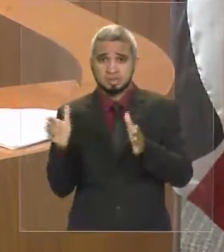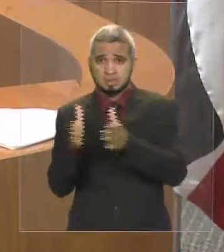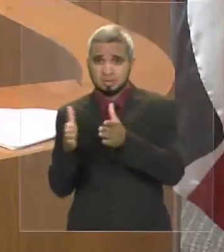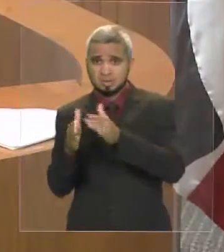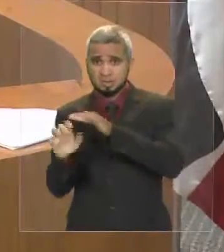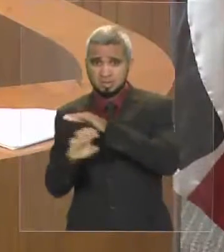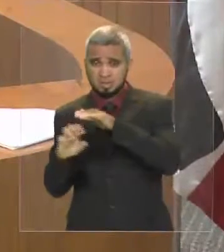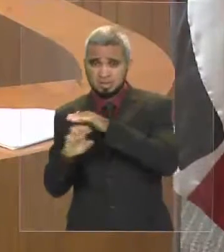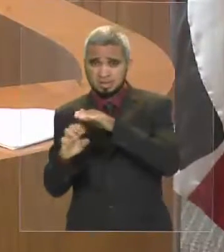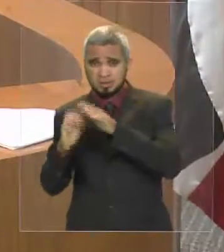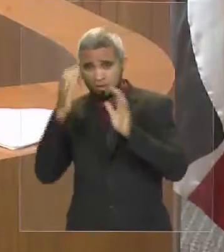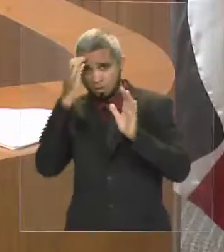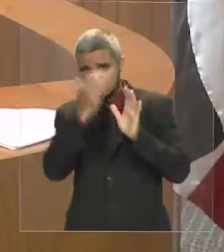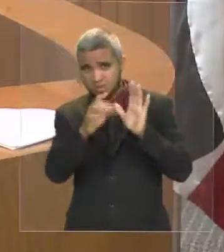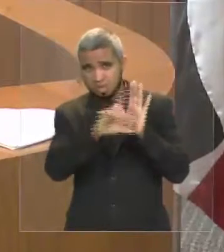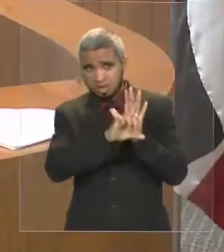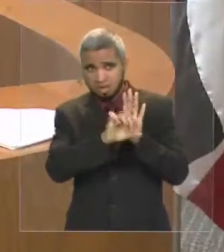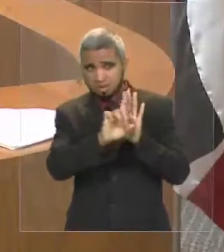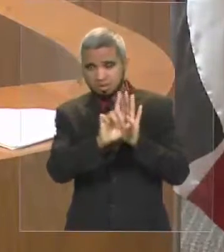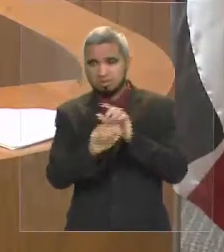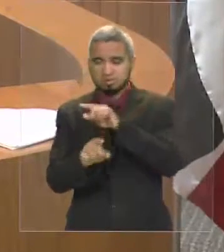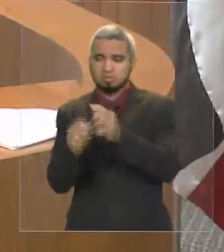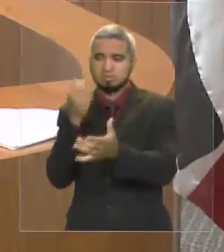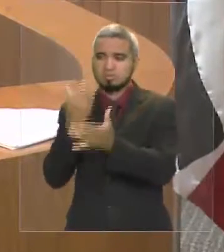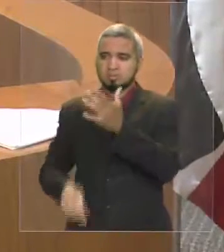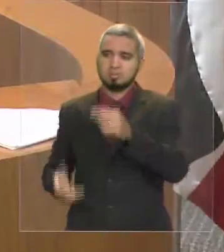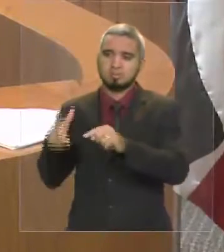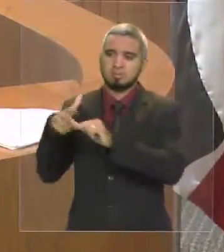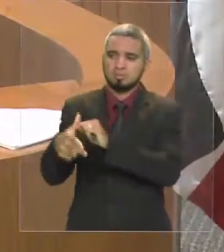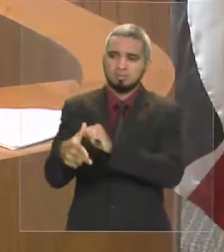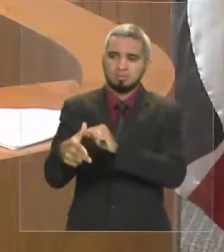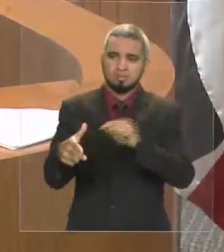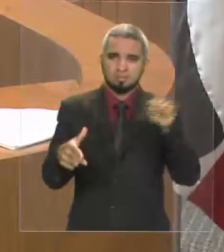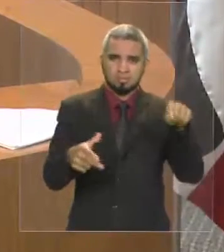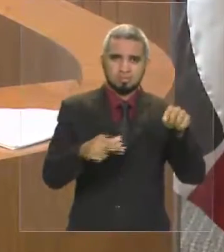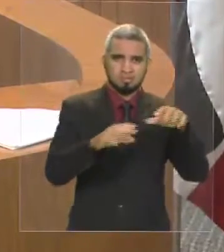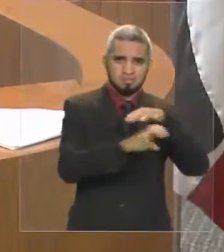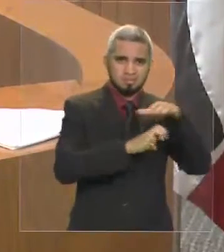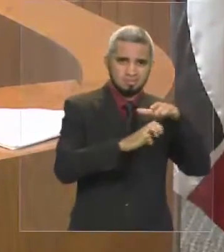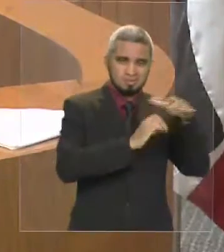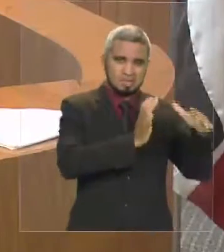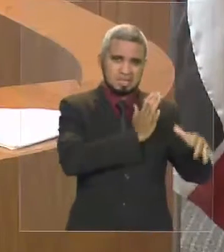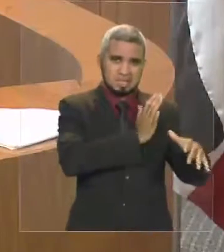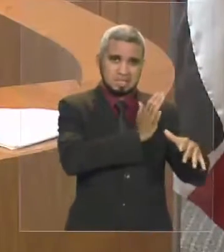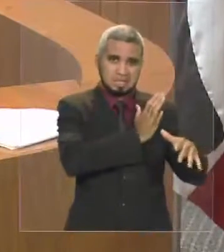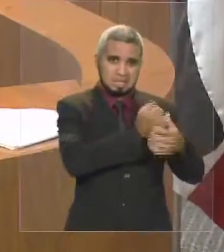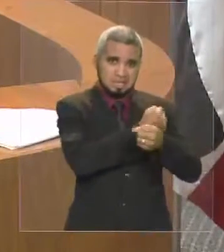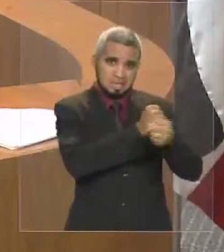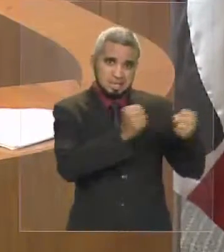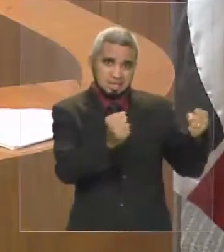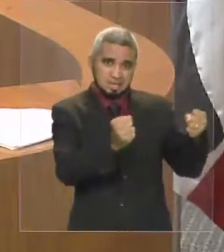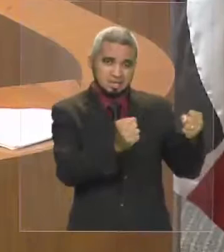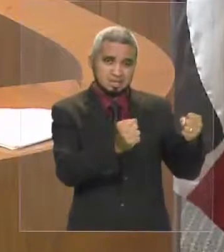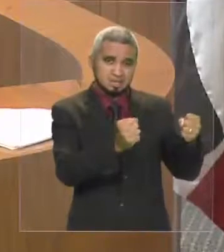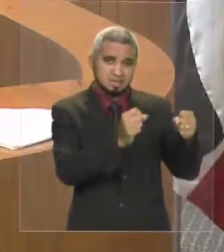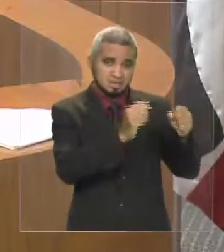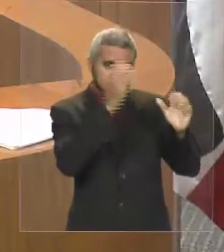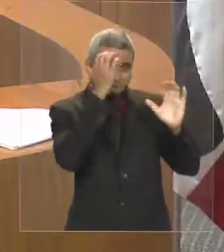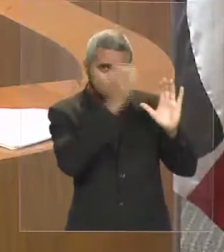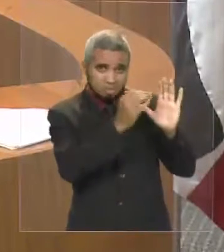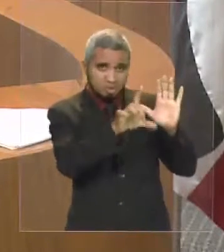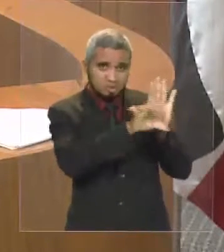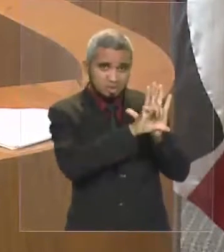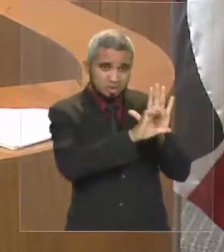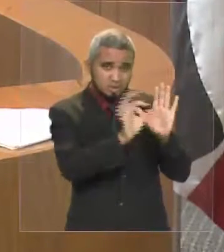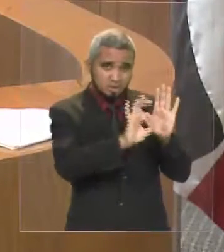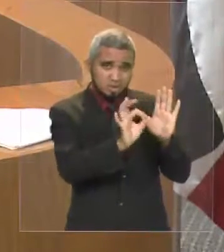você está fora do regime dos 2%. O grande comerciante que não atende a uma lei de autoria de Vossa Excelência da maior importância,